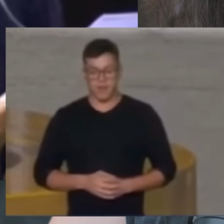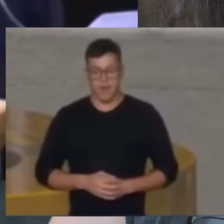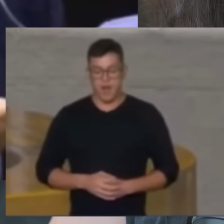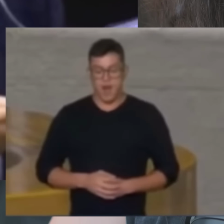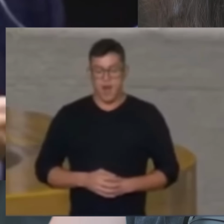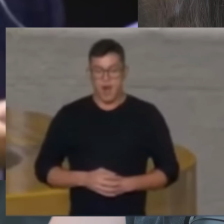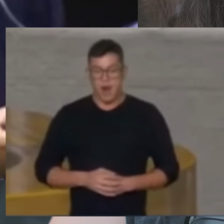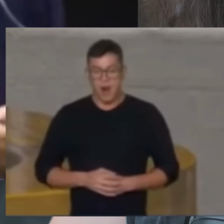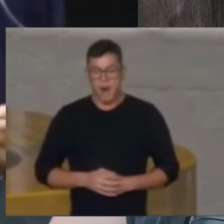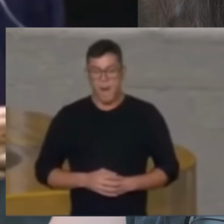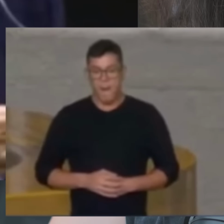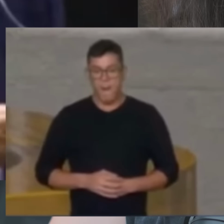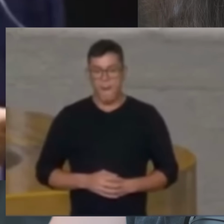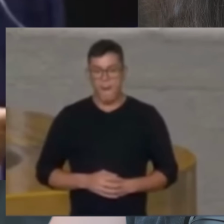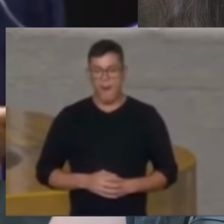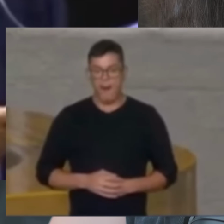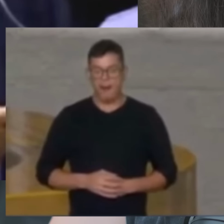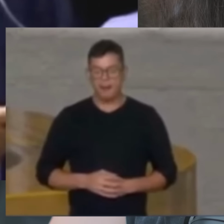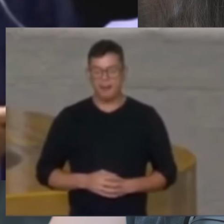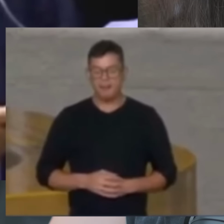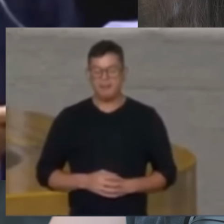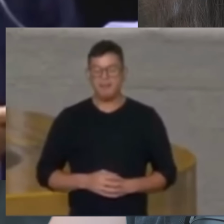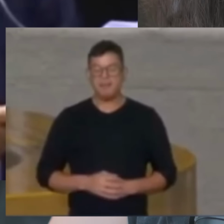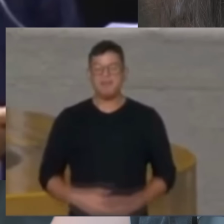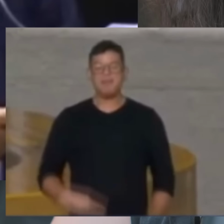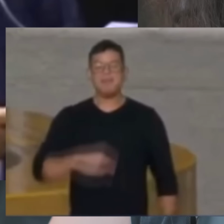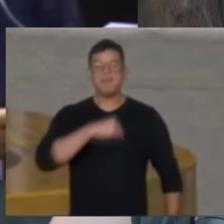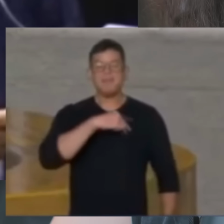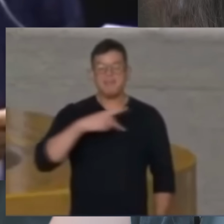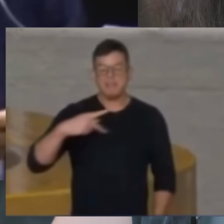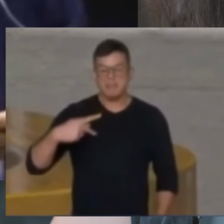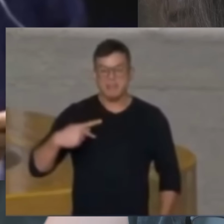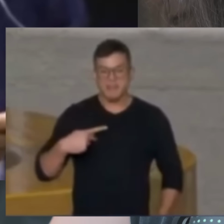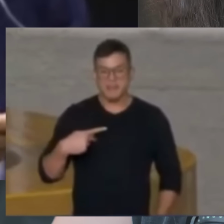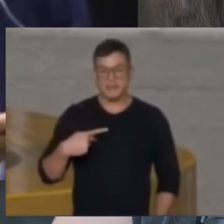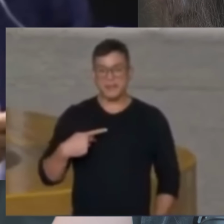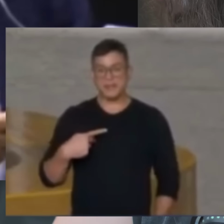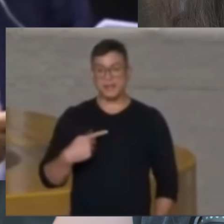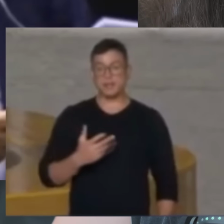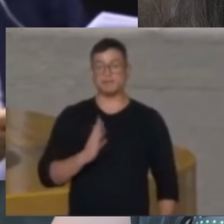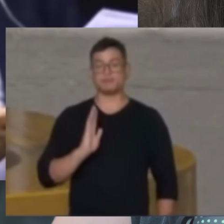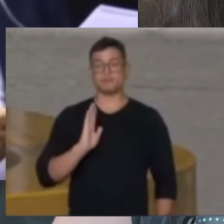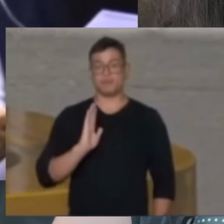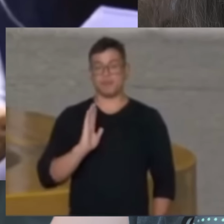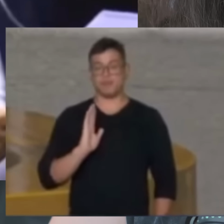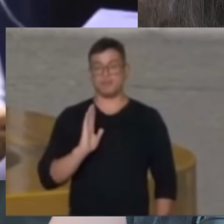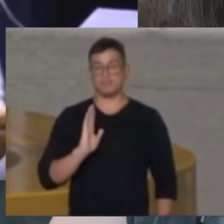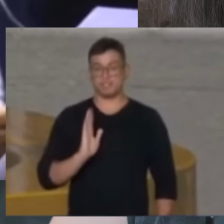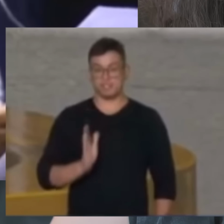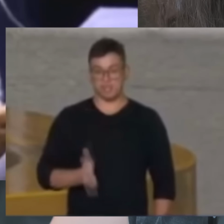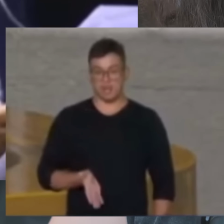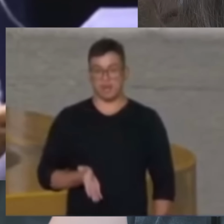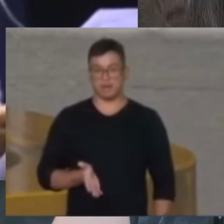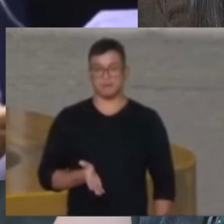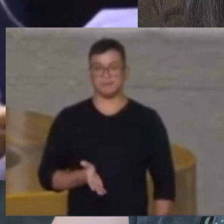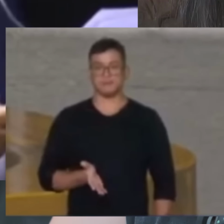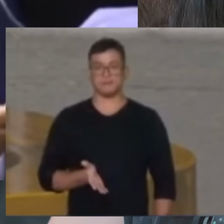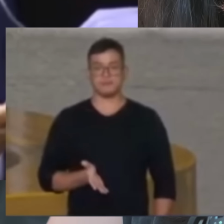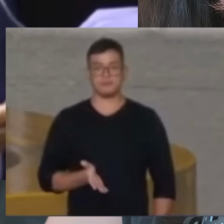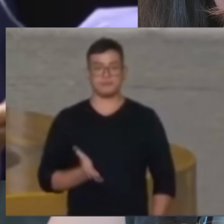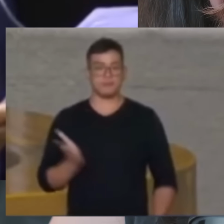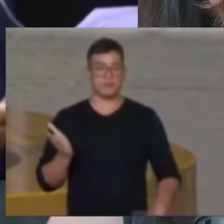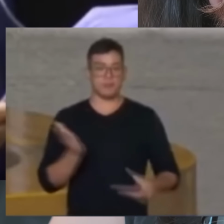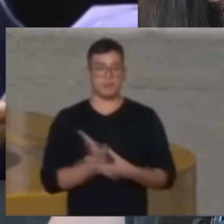Federal já notificou a Google e a Meta, empresas que